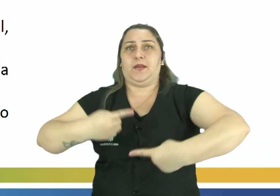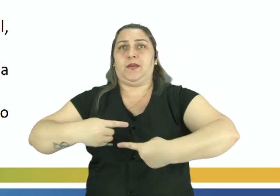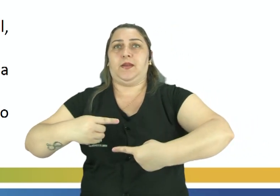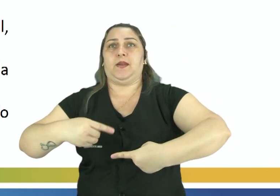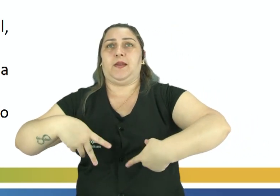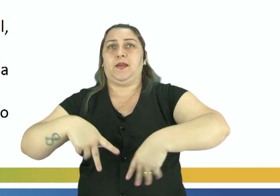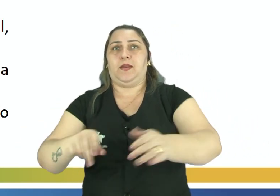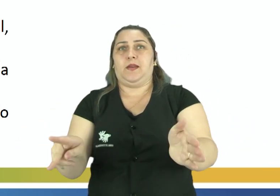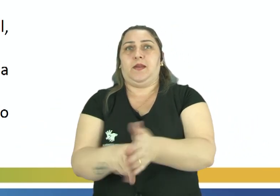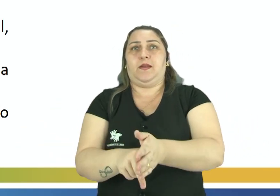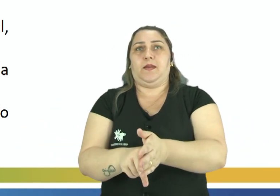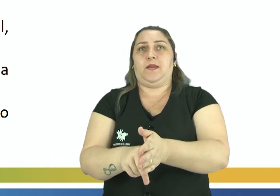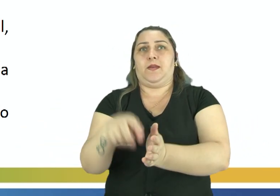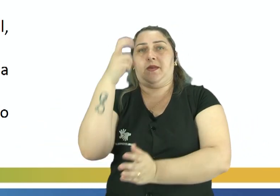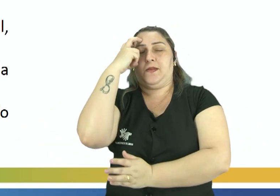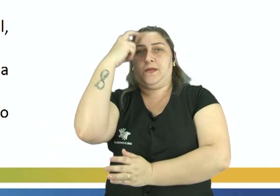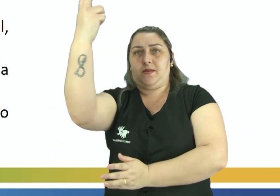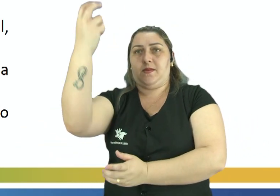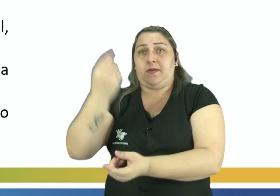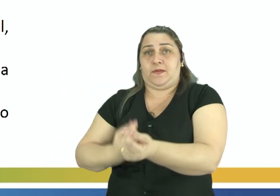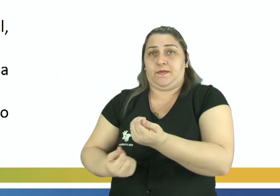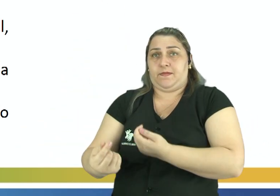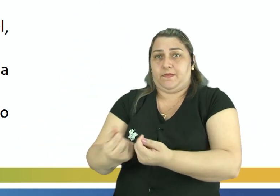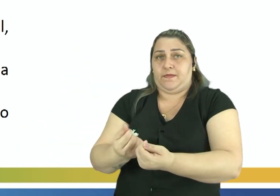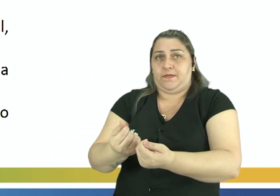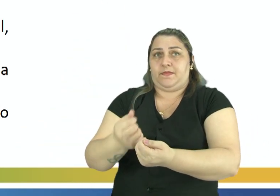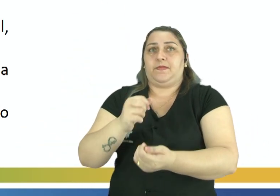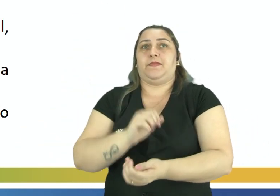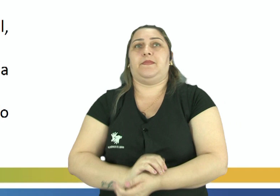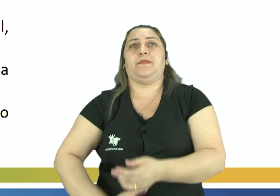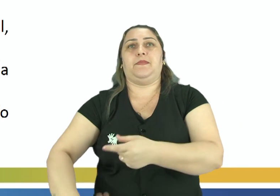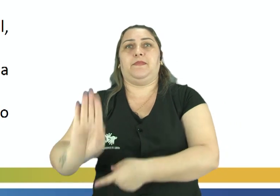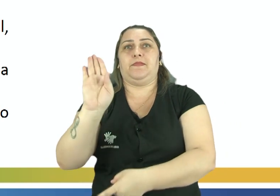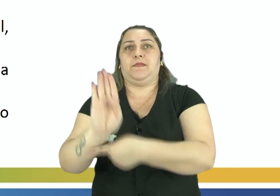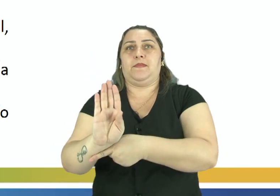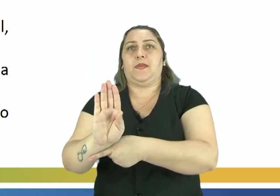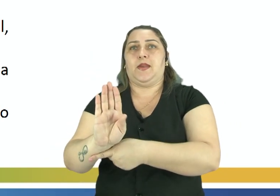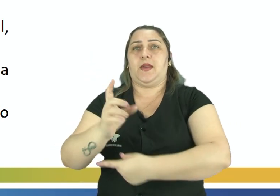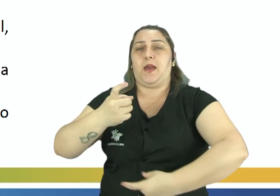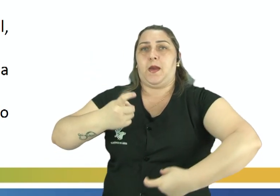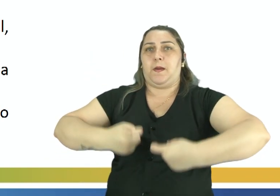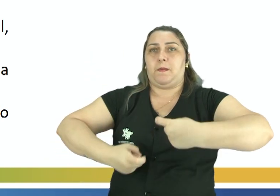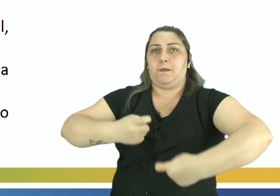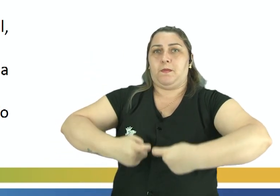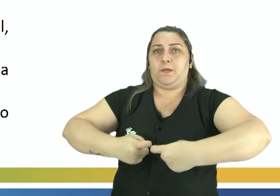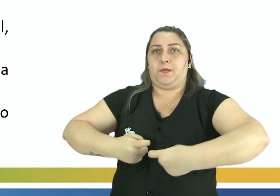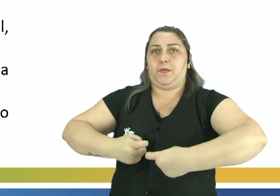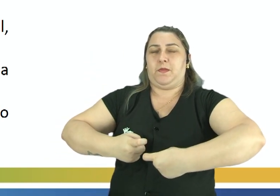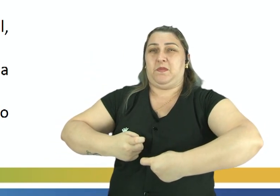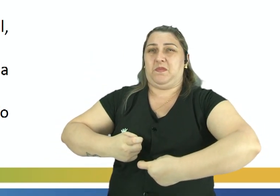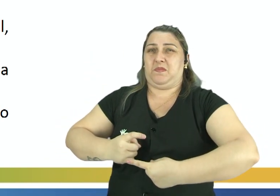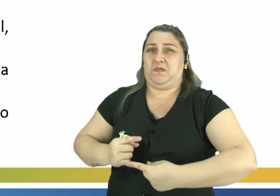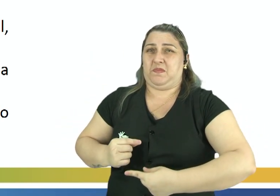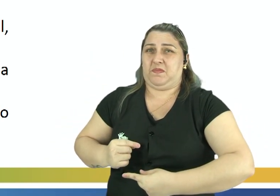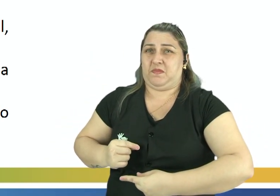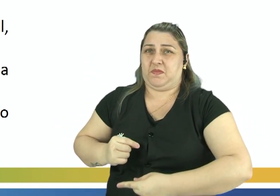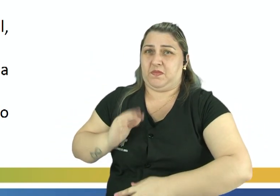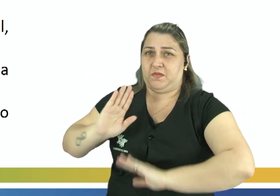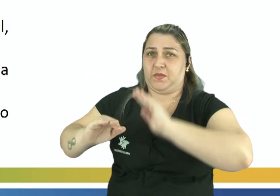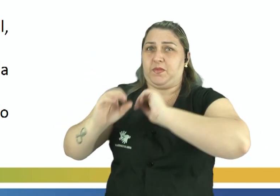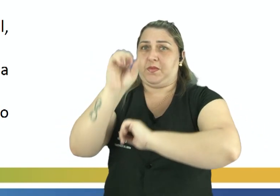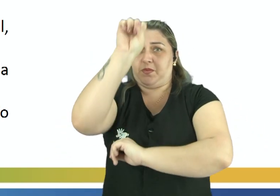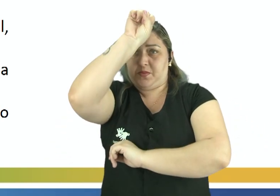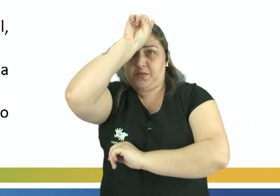de domínio territorial, cultural e econômico. Letra B. Política de avanço